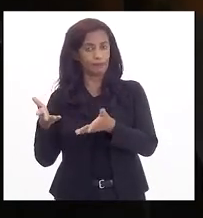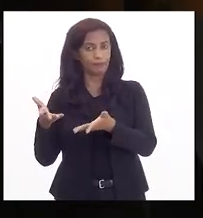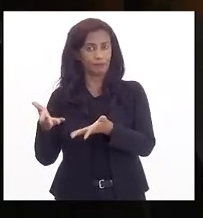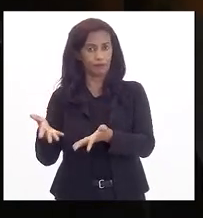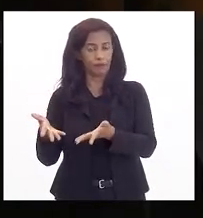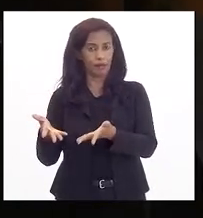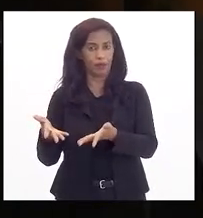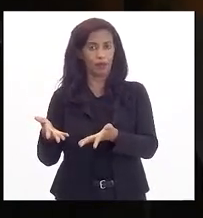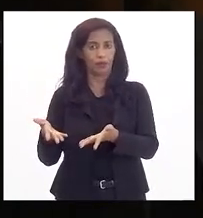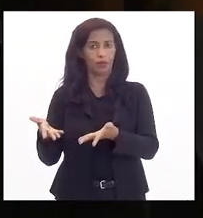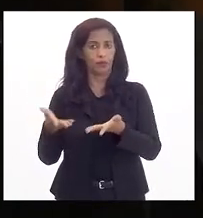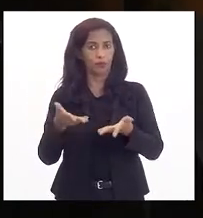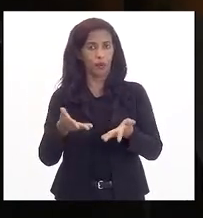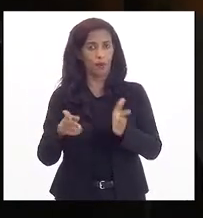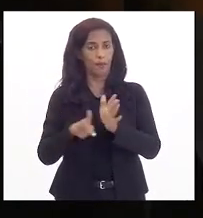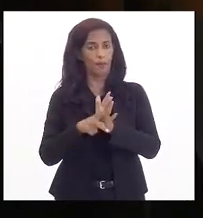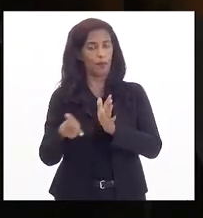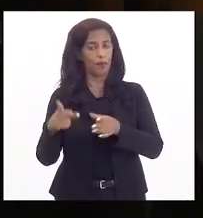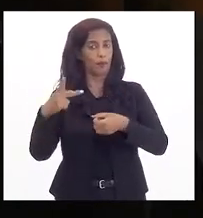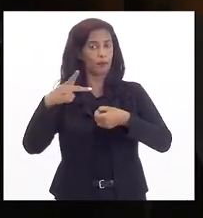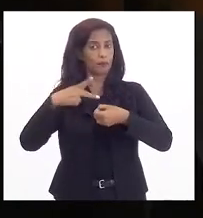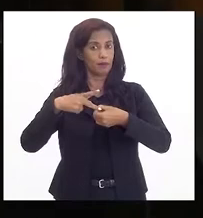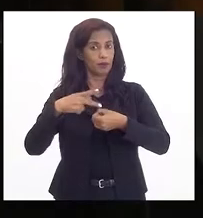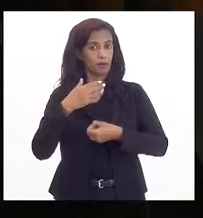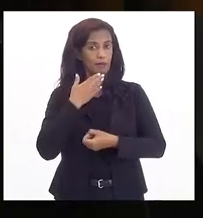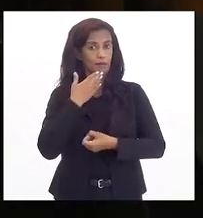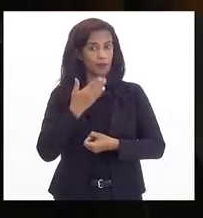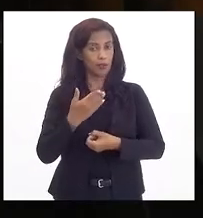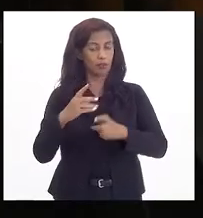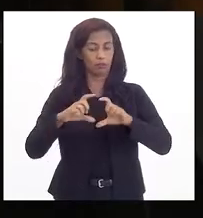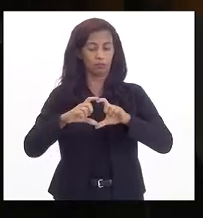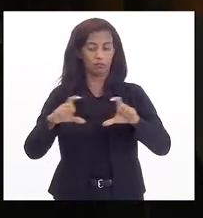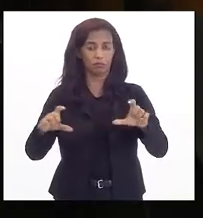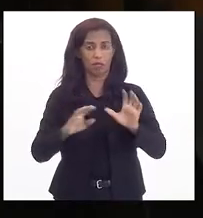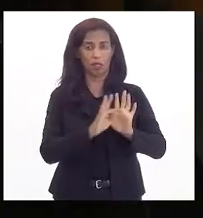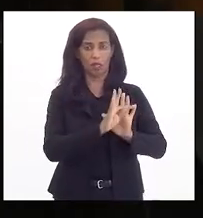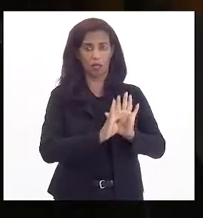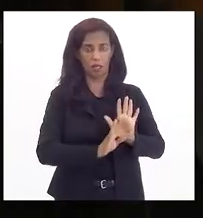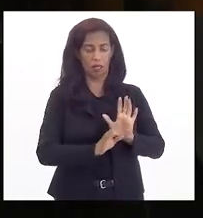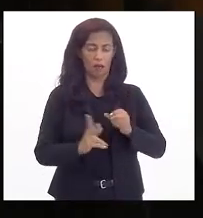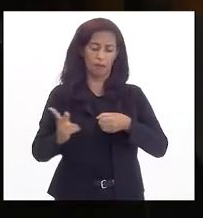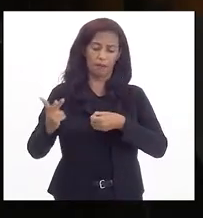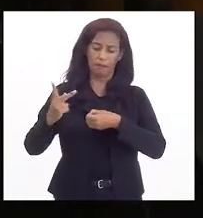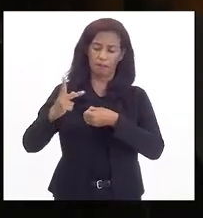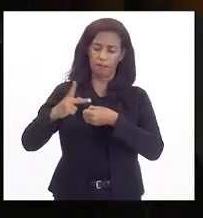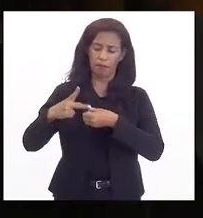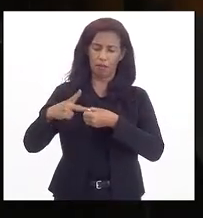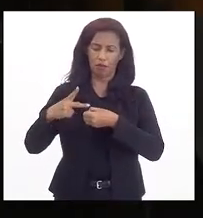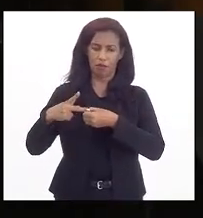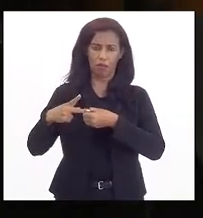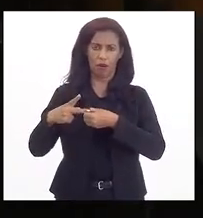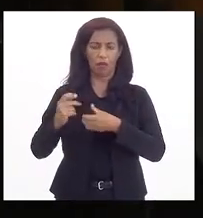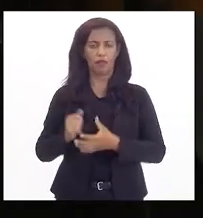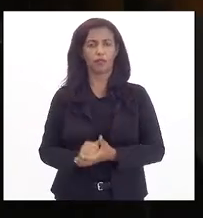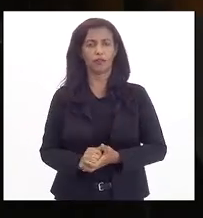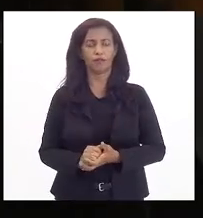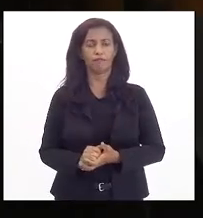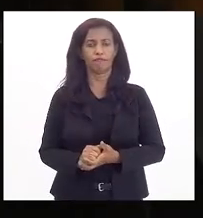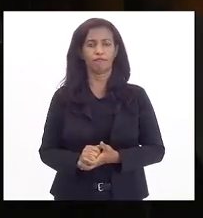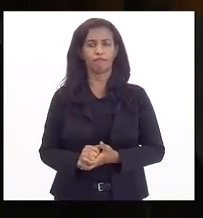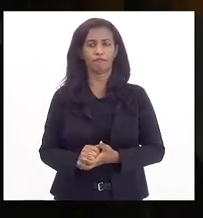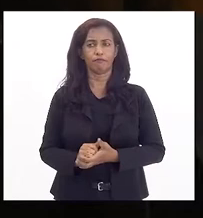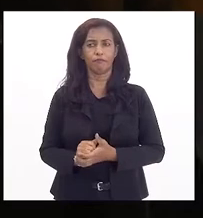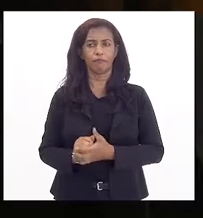foi sugerida pela Petrobras, diz o seguinte: Petrobras fechou 26